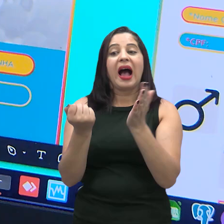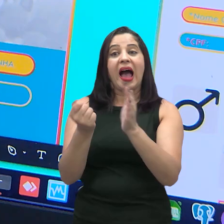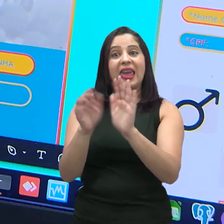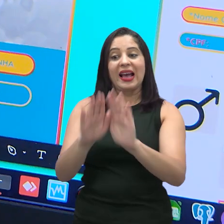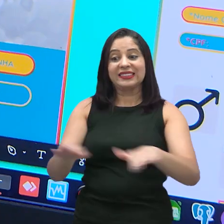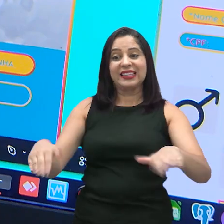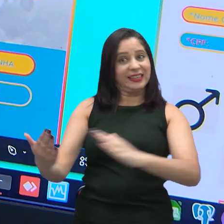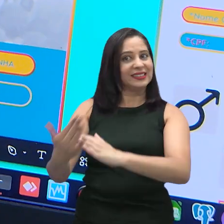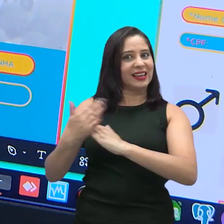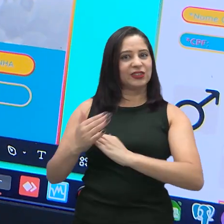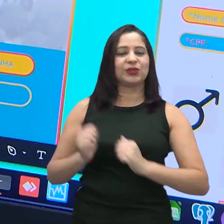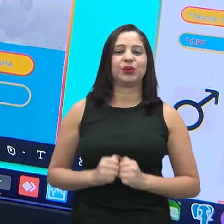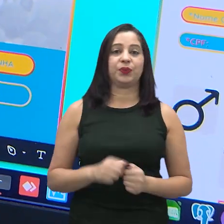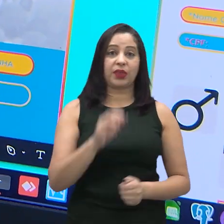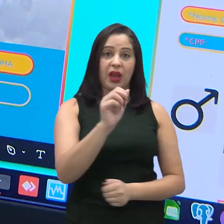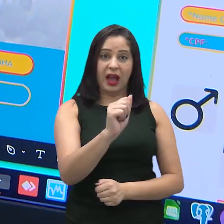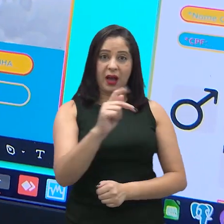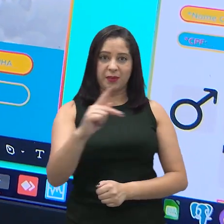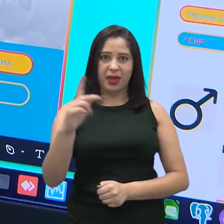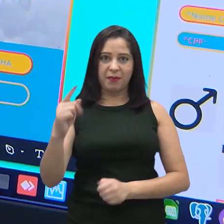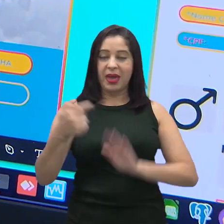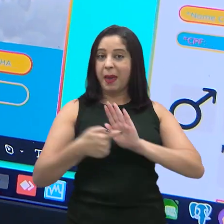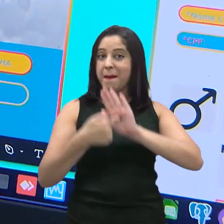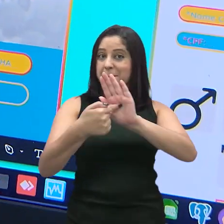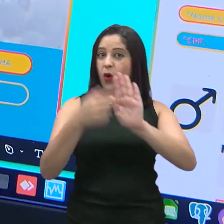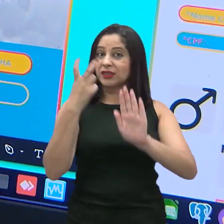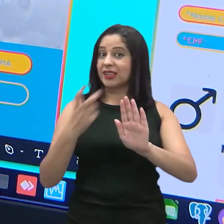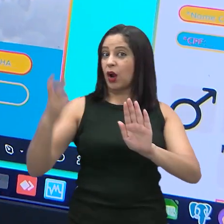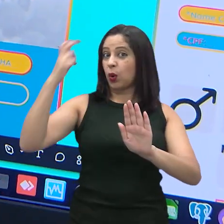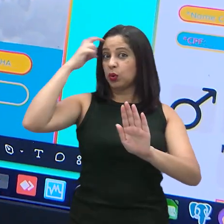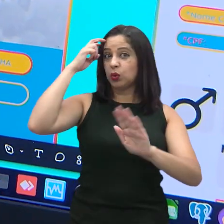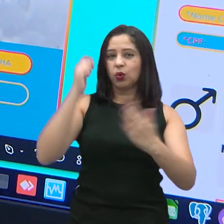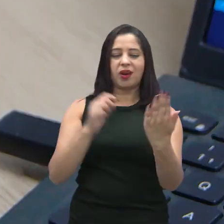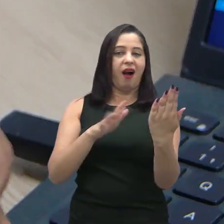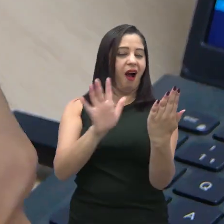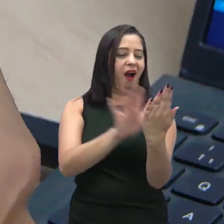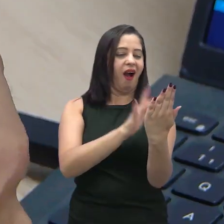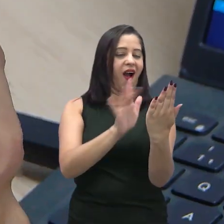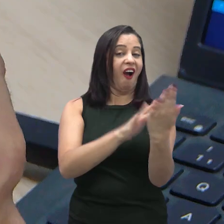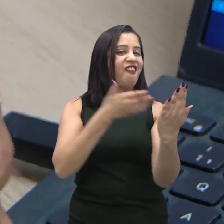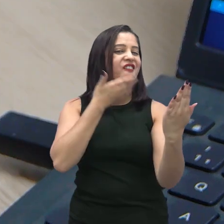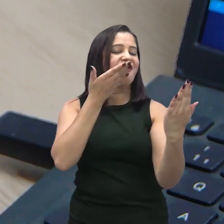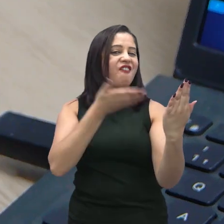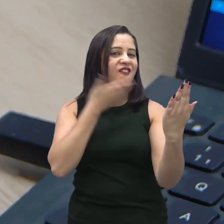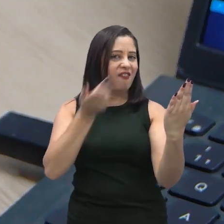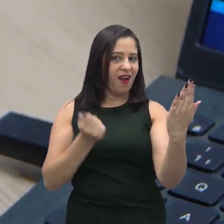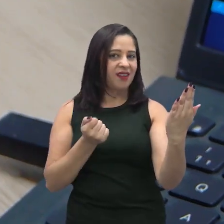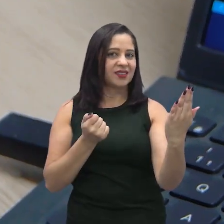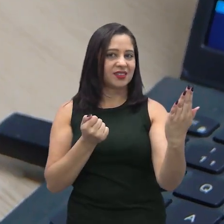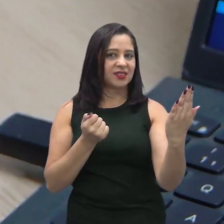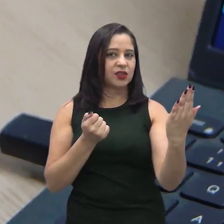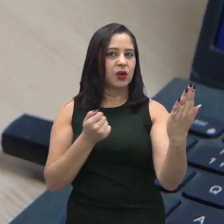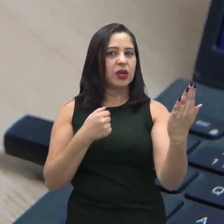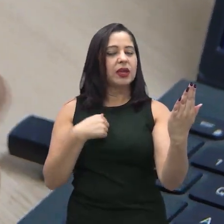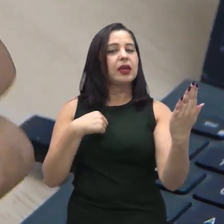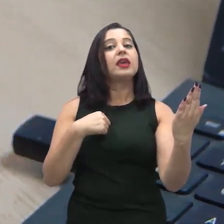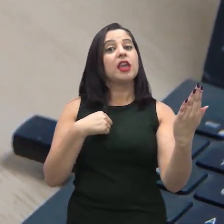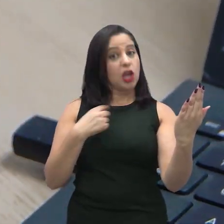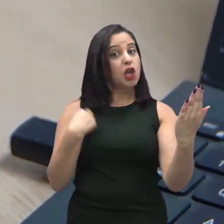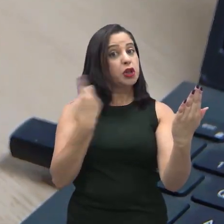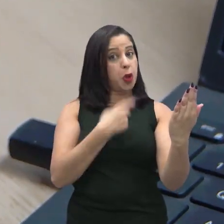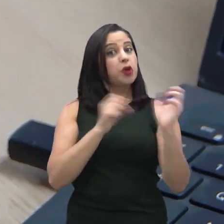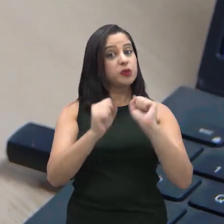O aplicativo Nossa Sanja coloca a cultura na palma da mão do povo e também traz a reflexão de que nós construímos